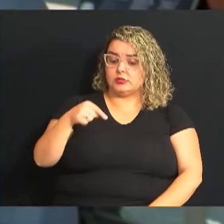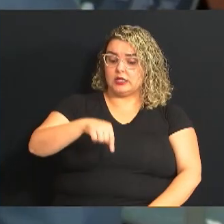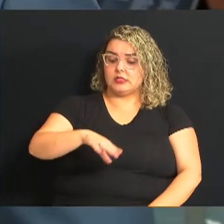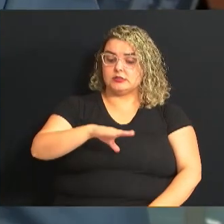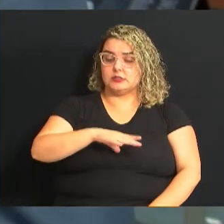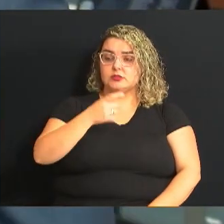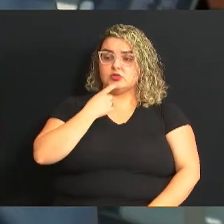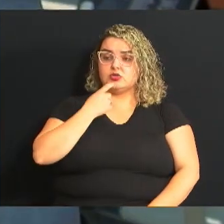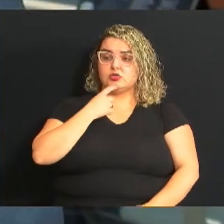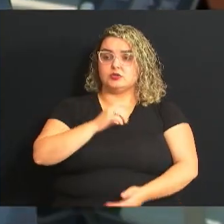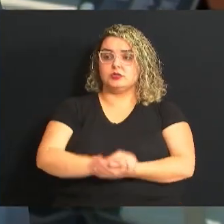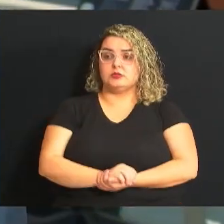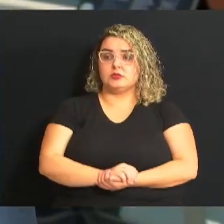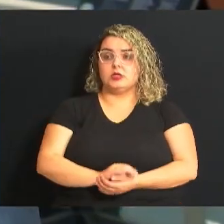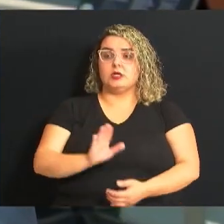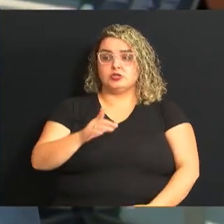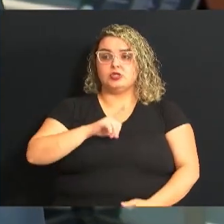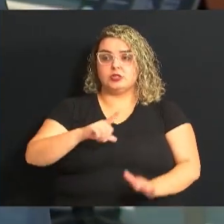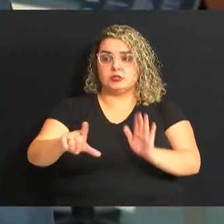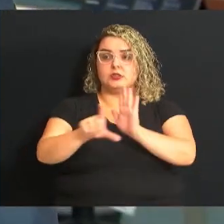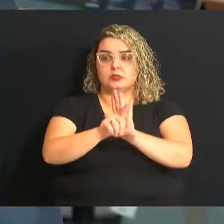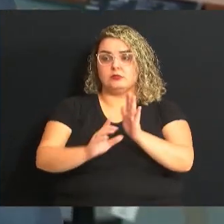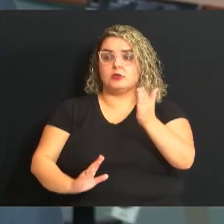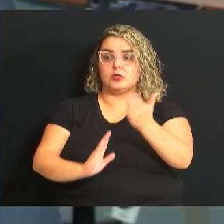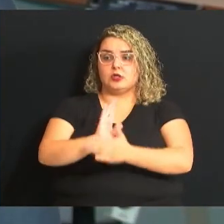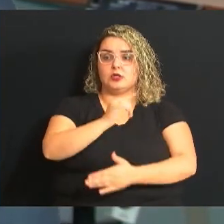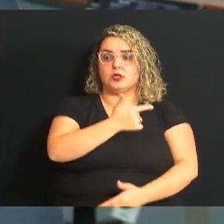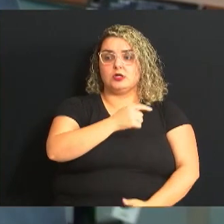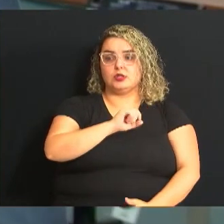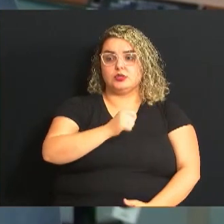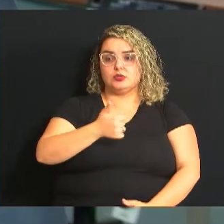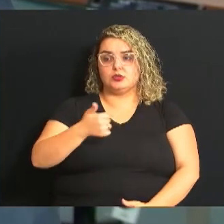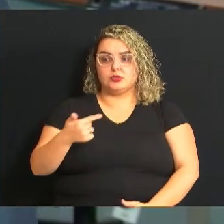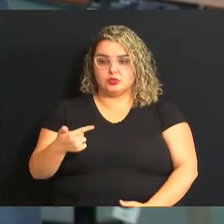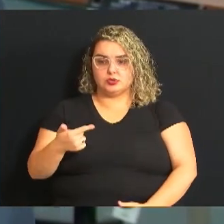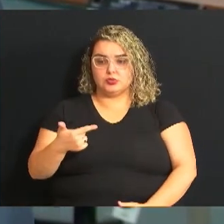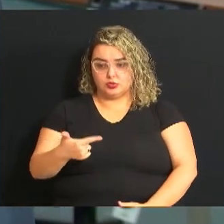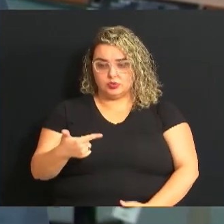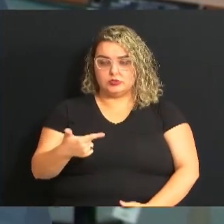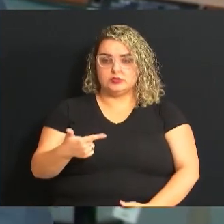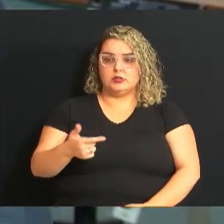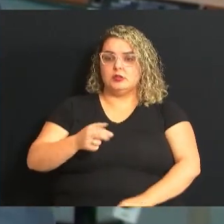contramão da evolução da economia. Então, temos que fazer